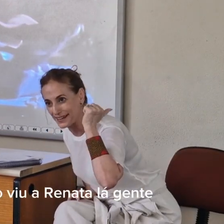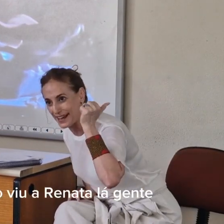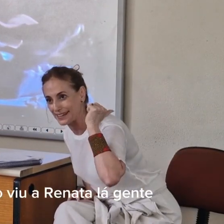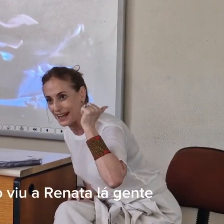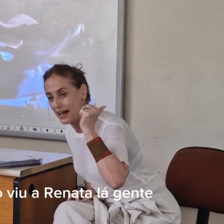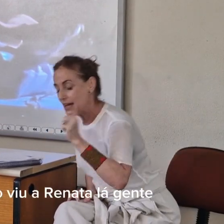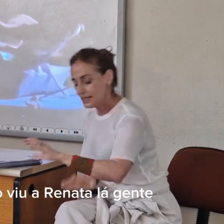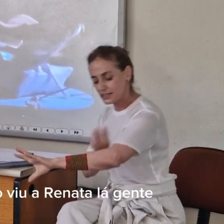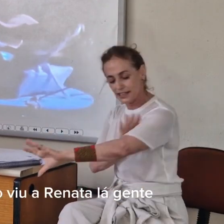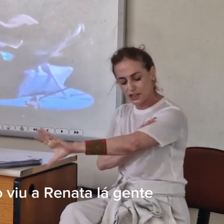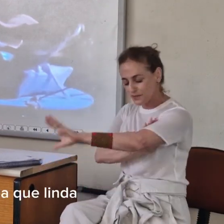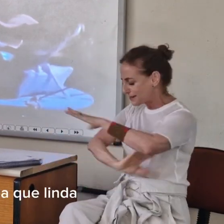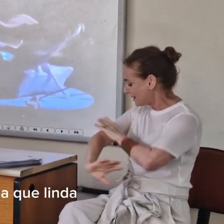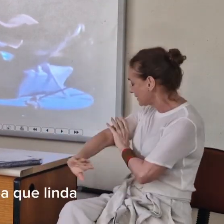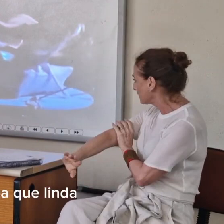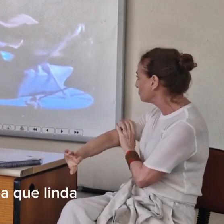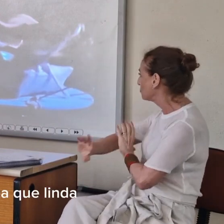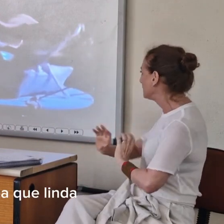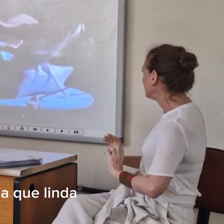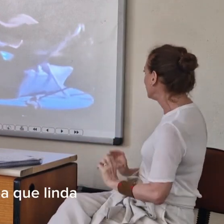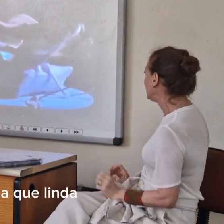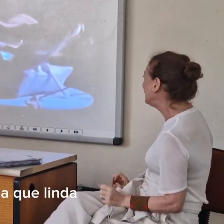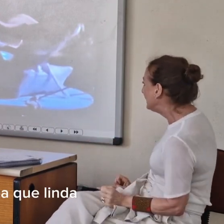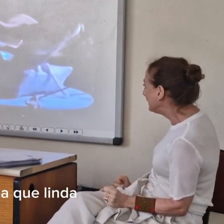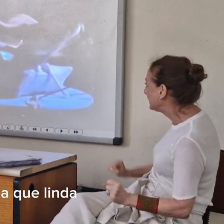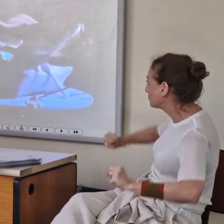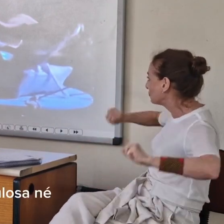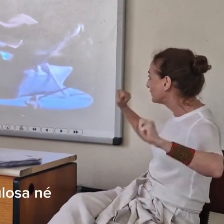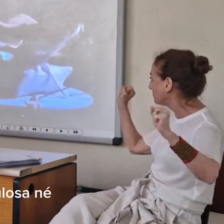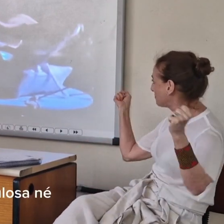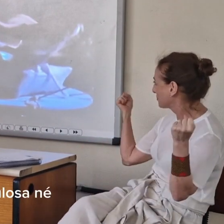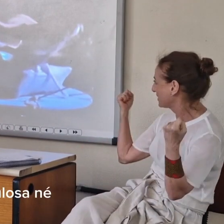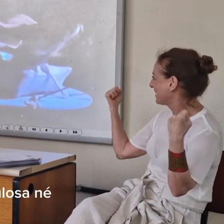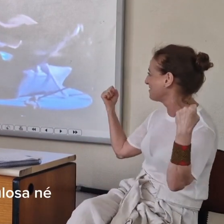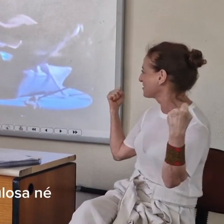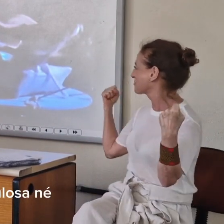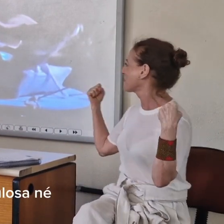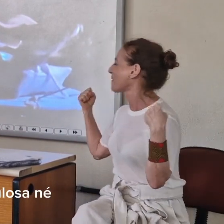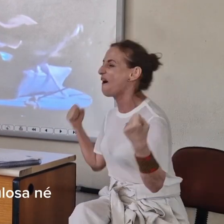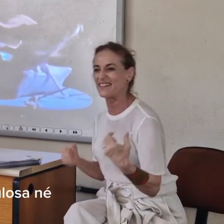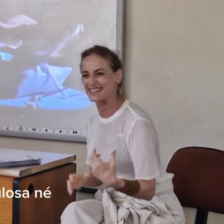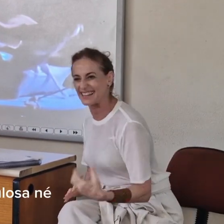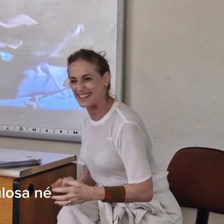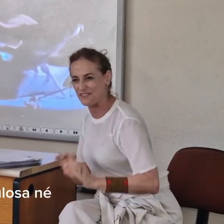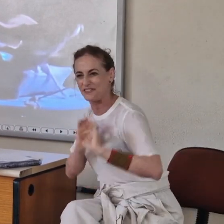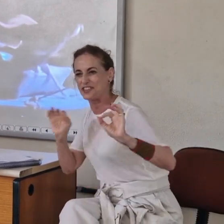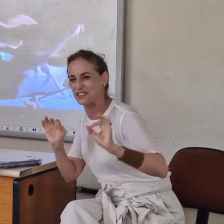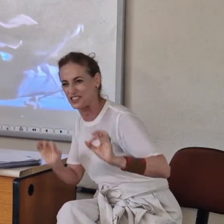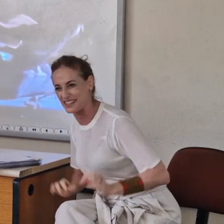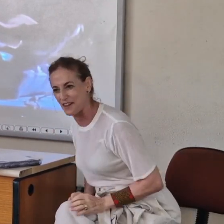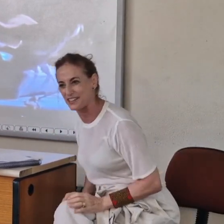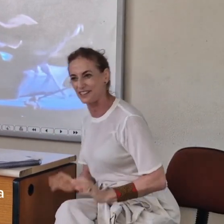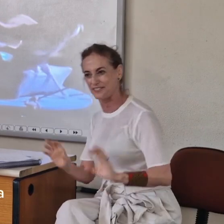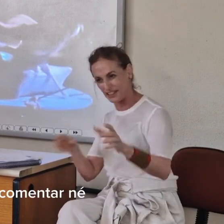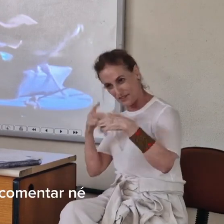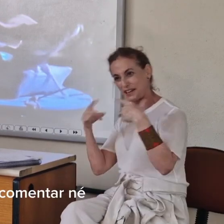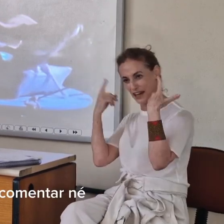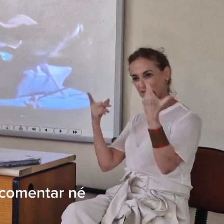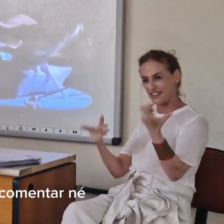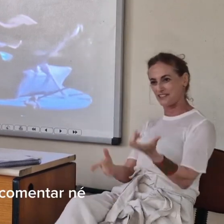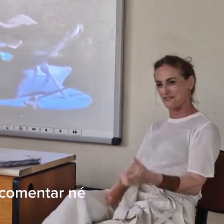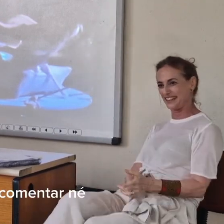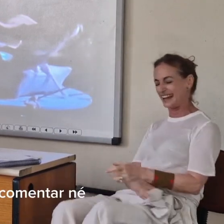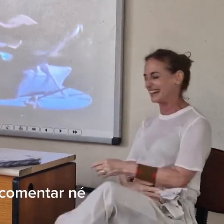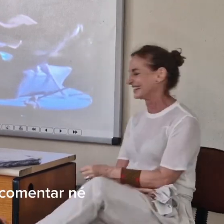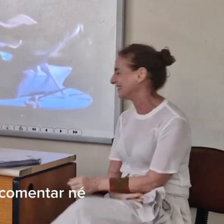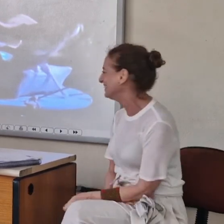viu a Renata lá, gente, mas é realmente linda, toda espumosa, né? Fit, sabe? Ele me